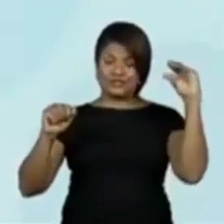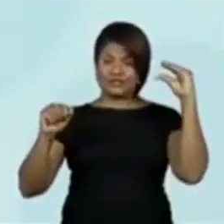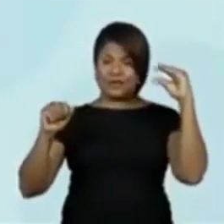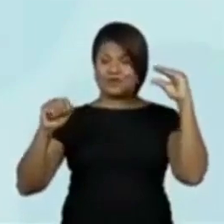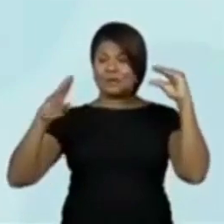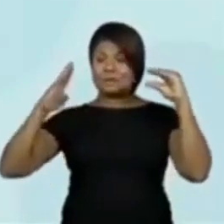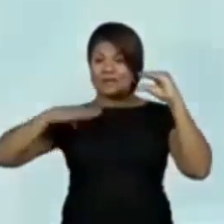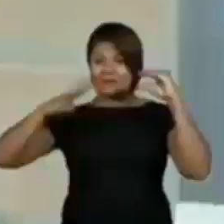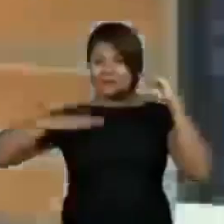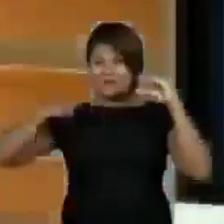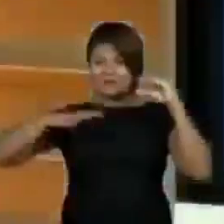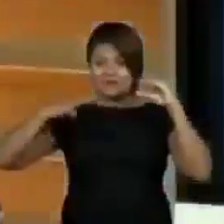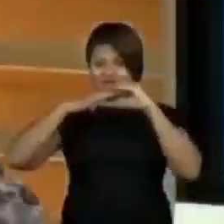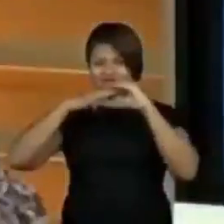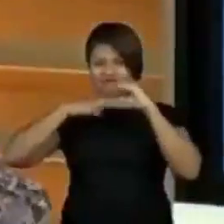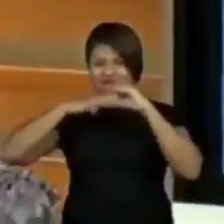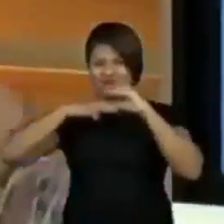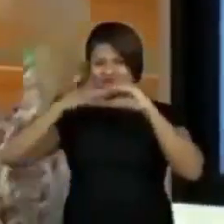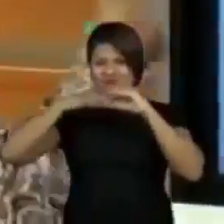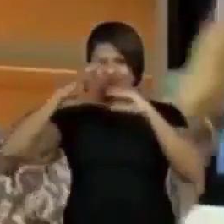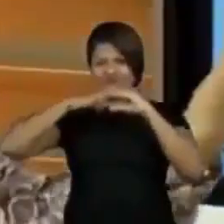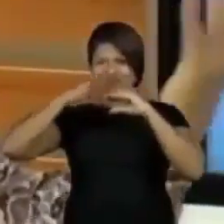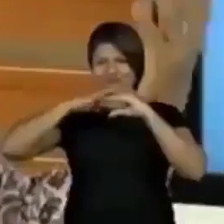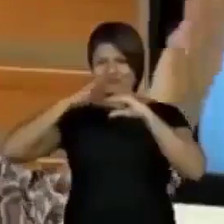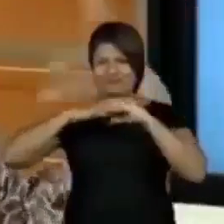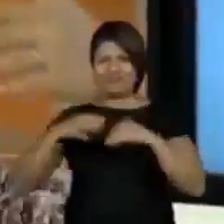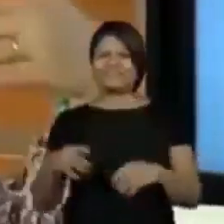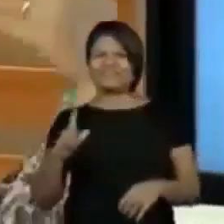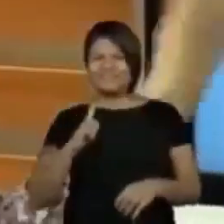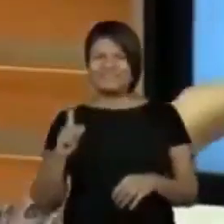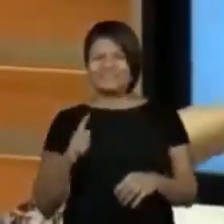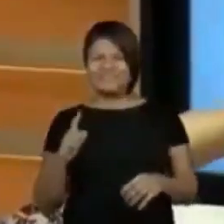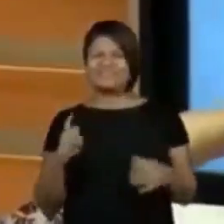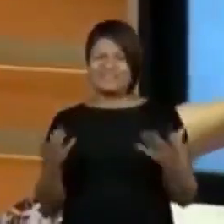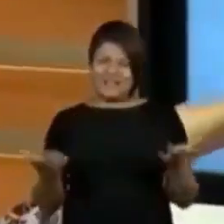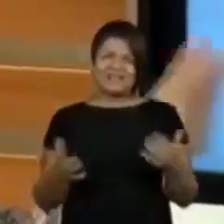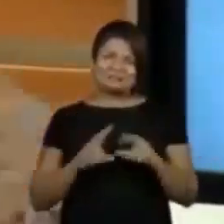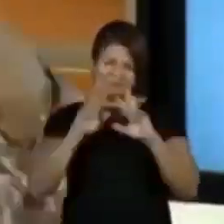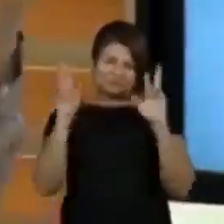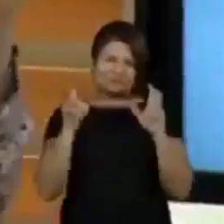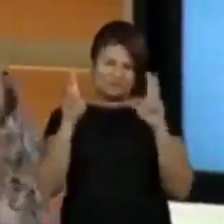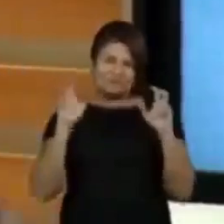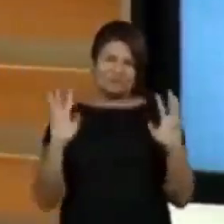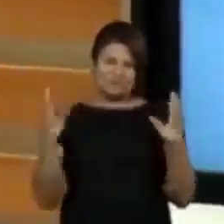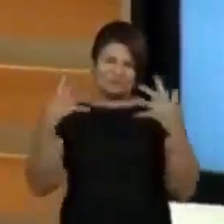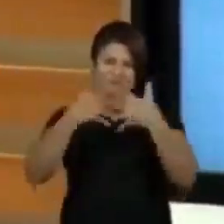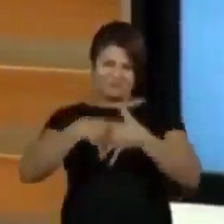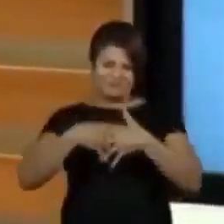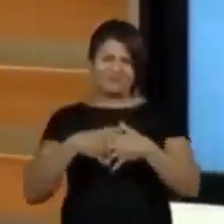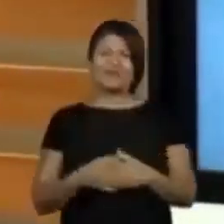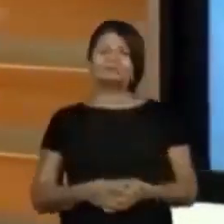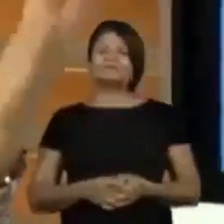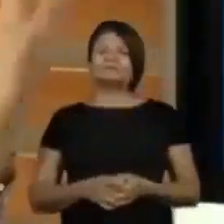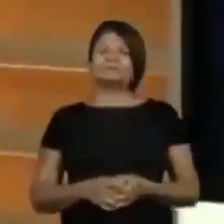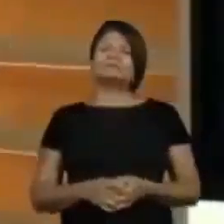da matemática e fundamentais e também juntar aí com esse tema interdisciplinar que você adora, que são os